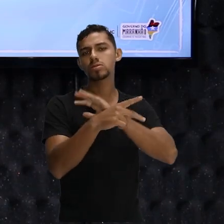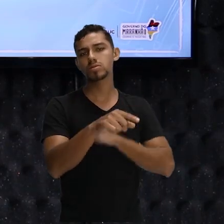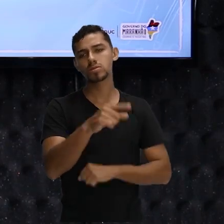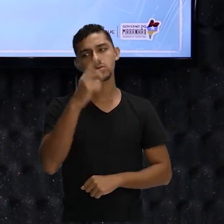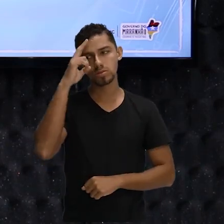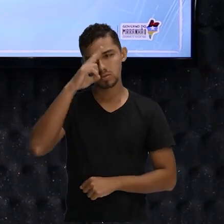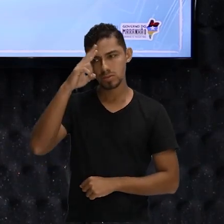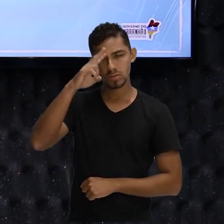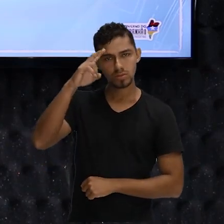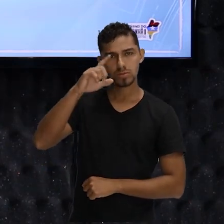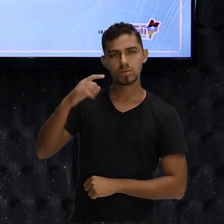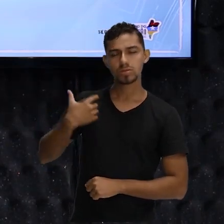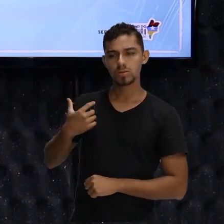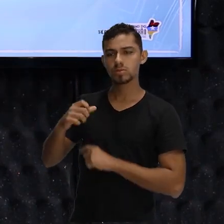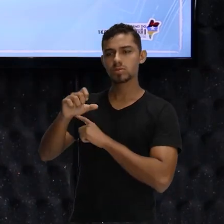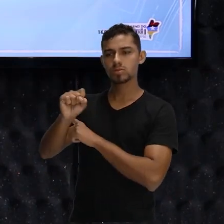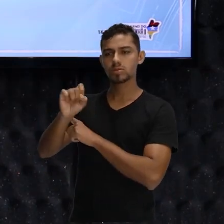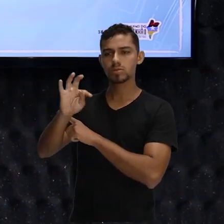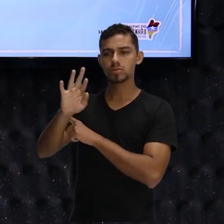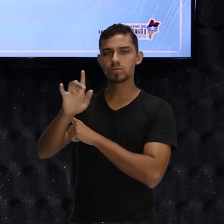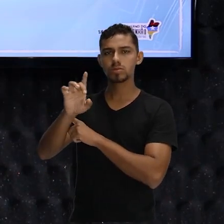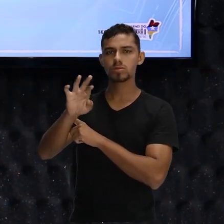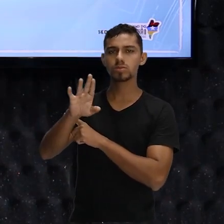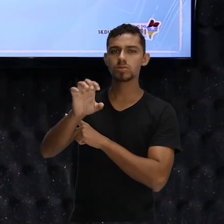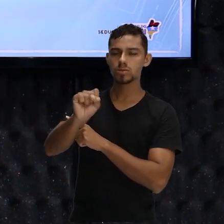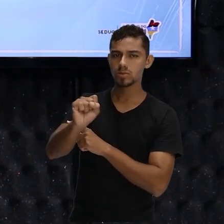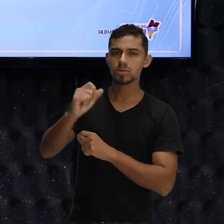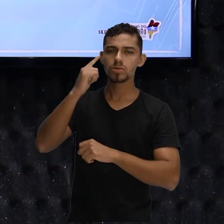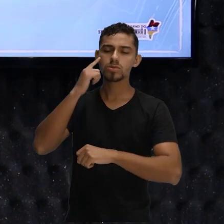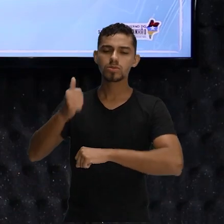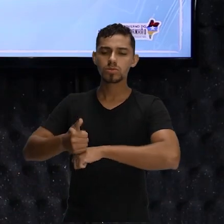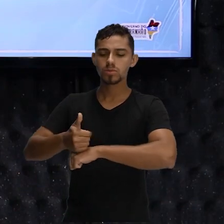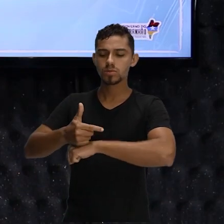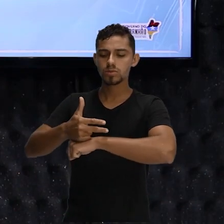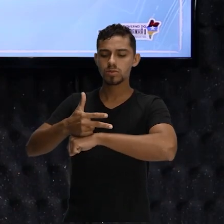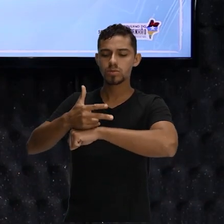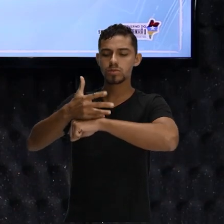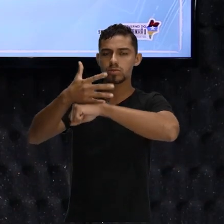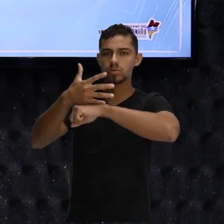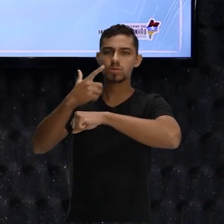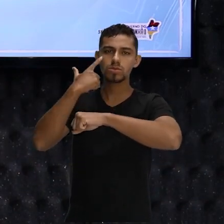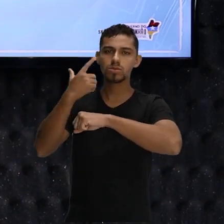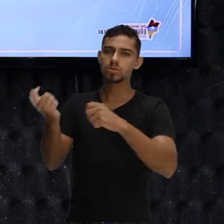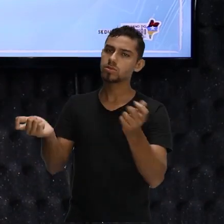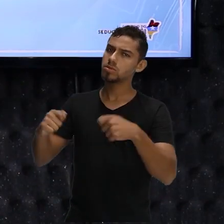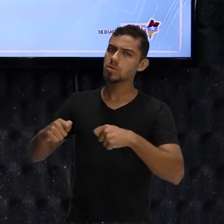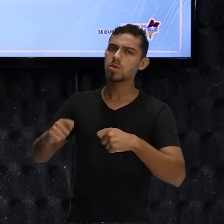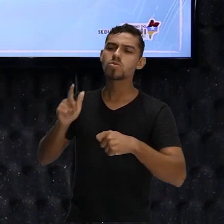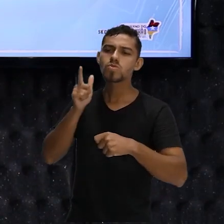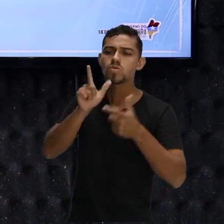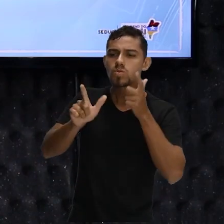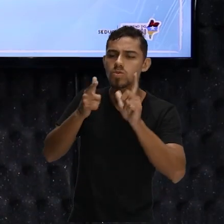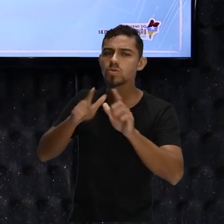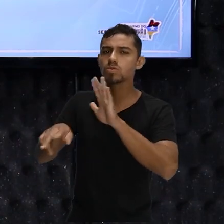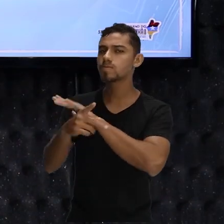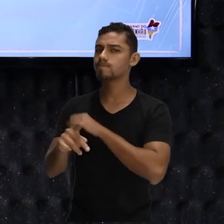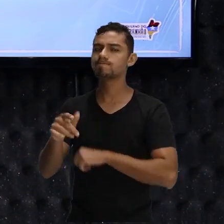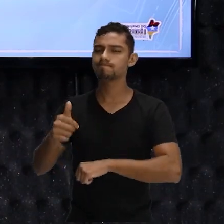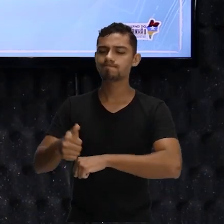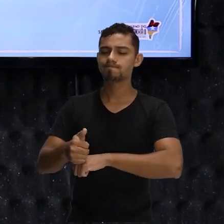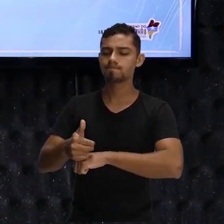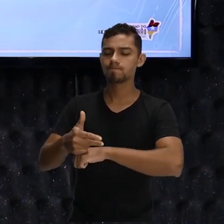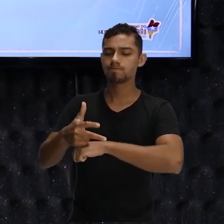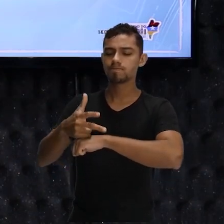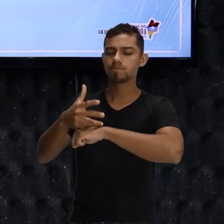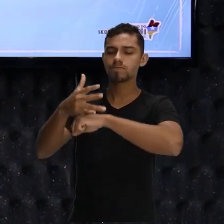status, você vai lembrar de posição, tá? Status tem a ver com posição. Status social nada mais é do que